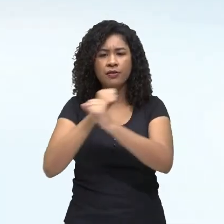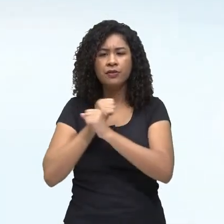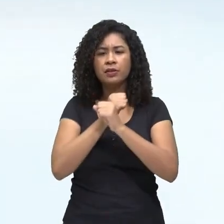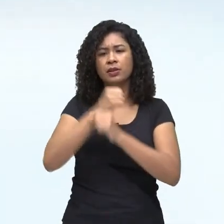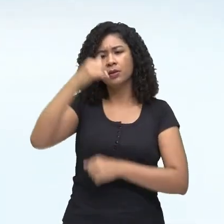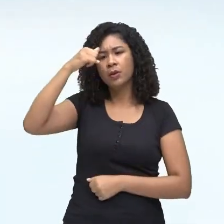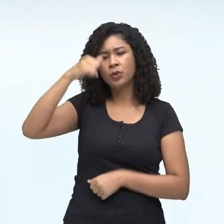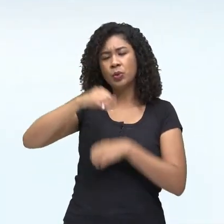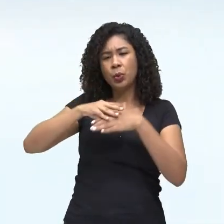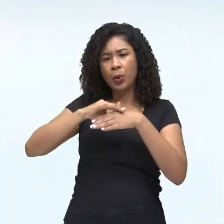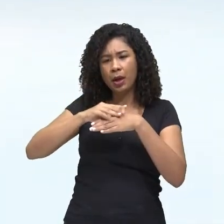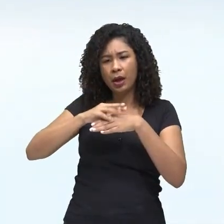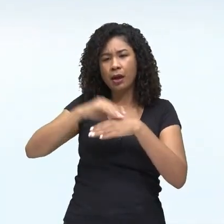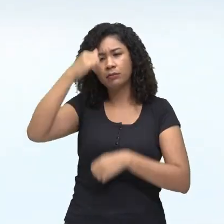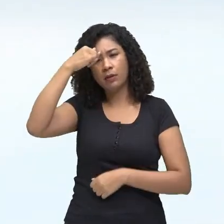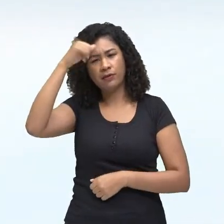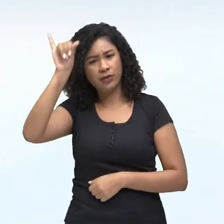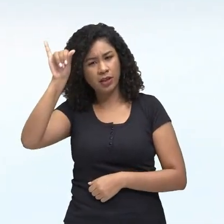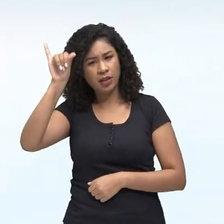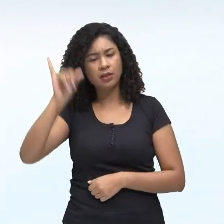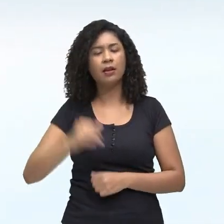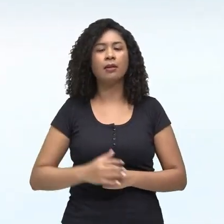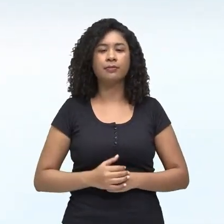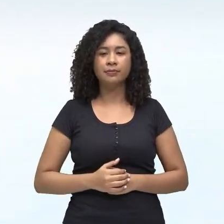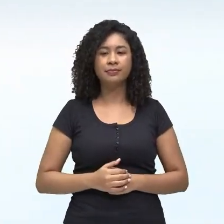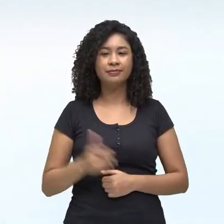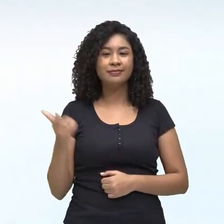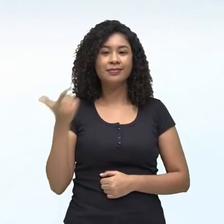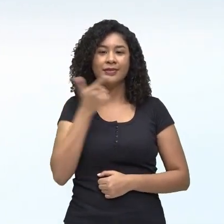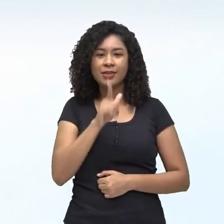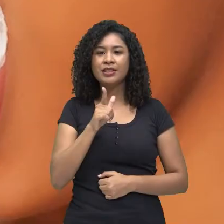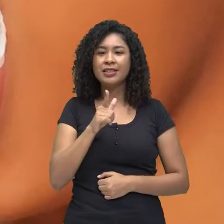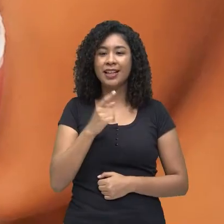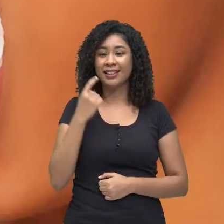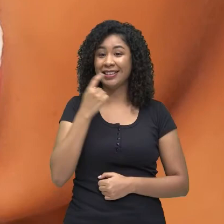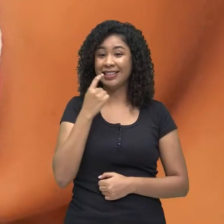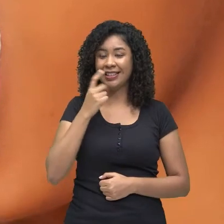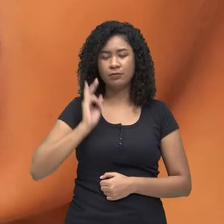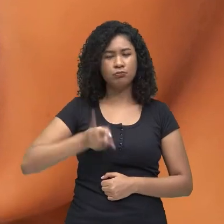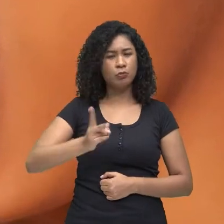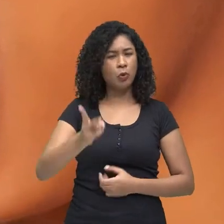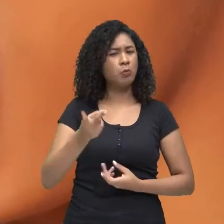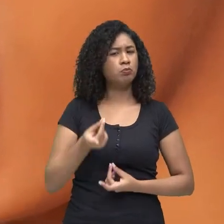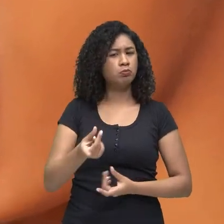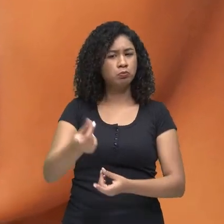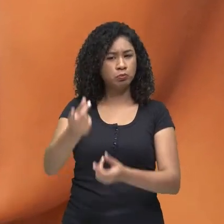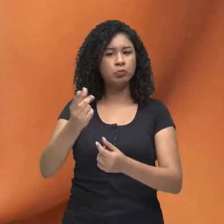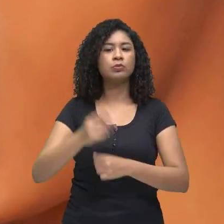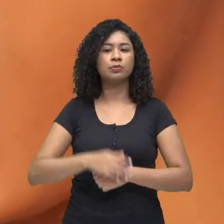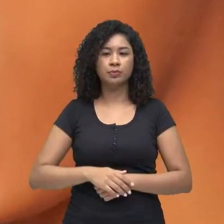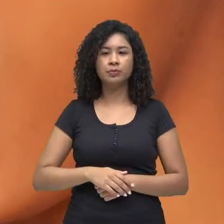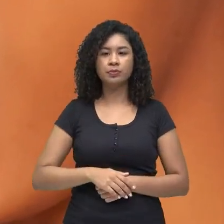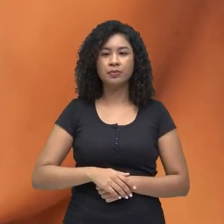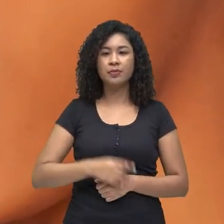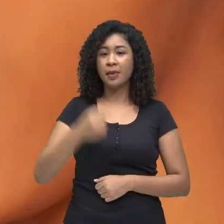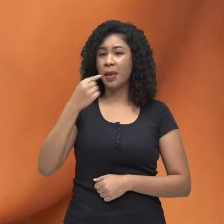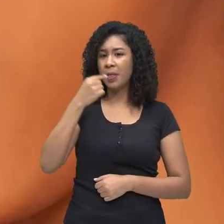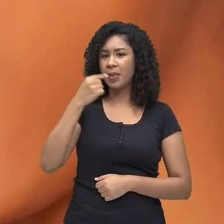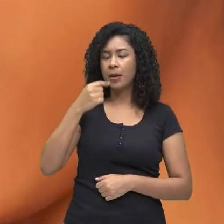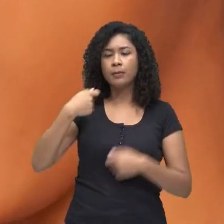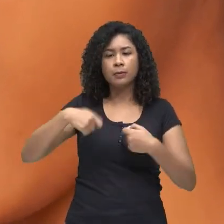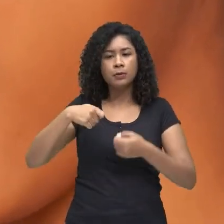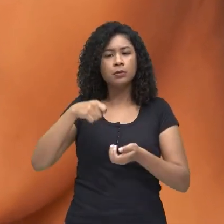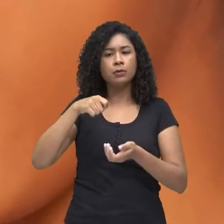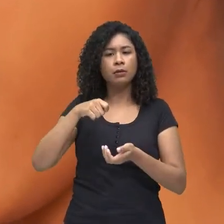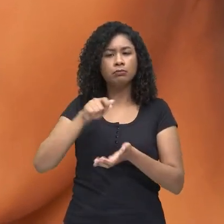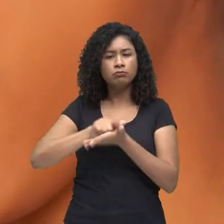com um belo sorriso e garante uma durabilidade dos nossos dentes. Língua, dentes e gengivas devem ser bem